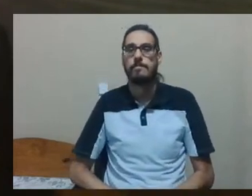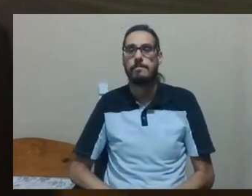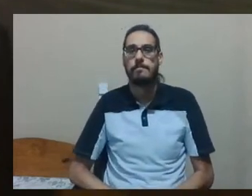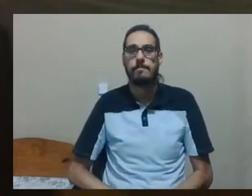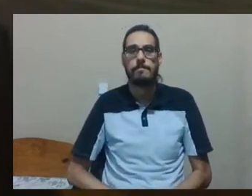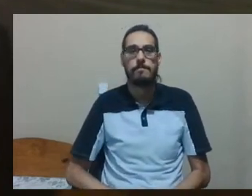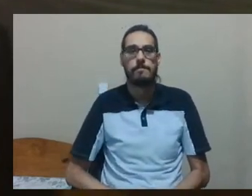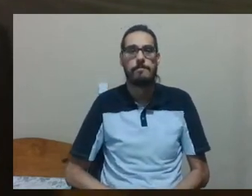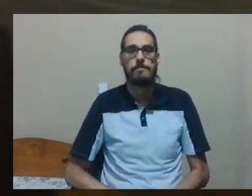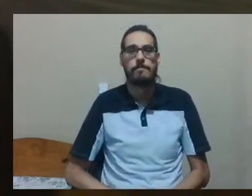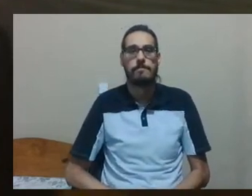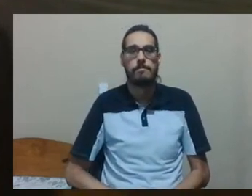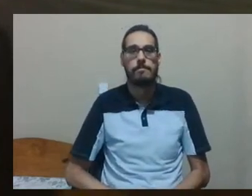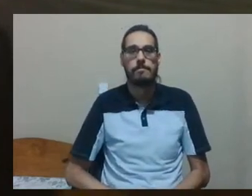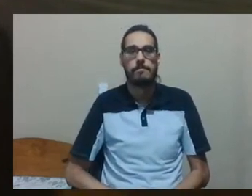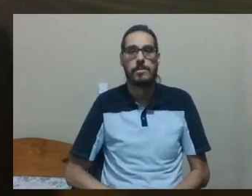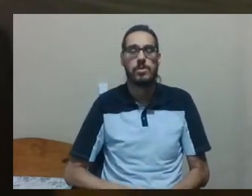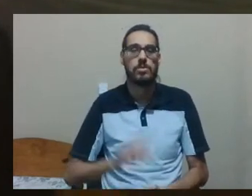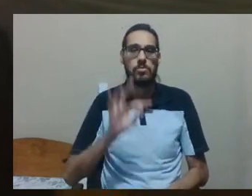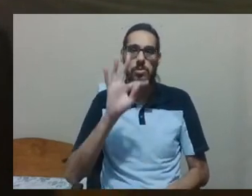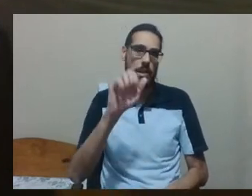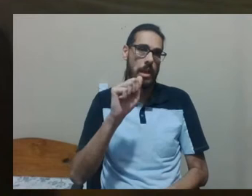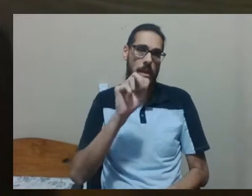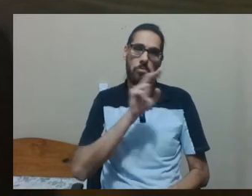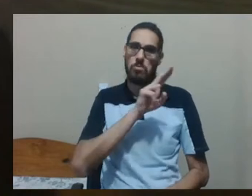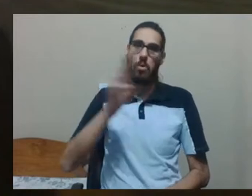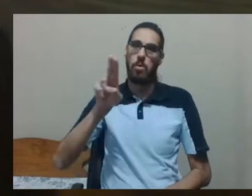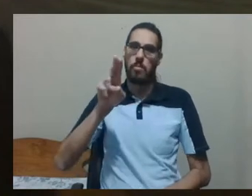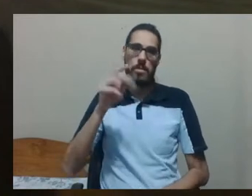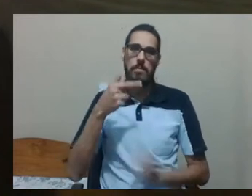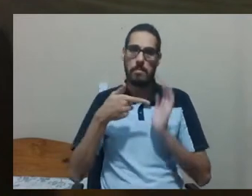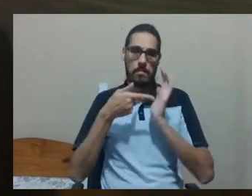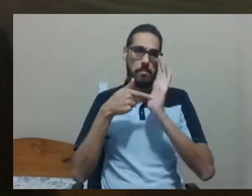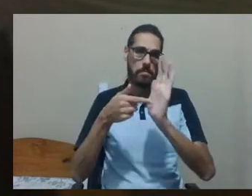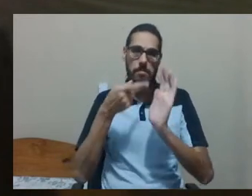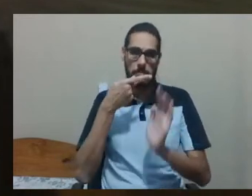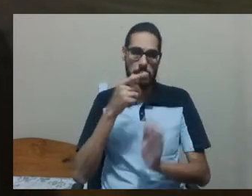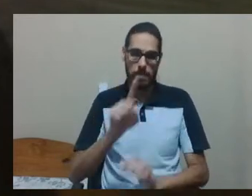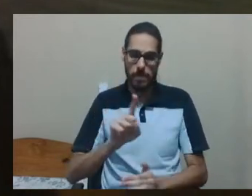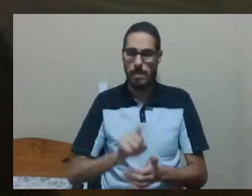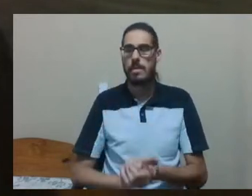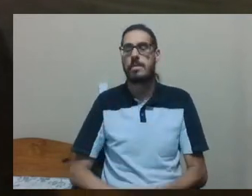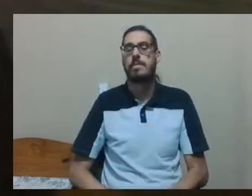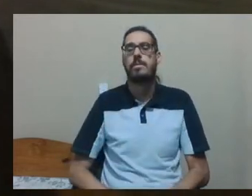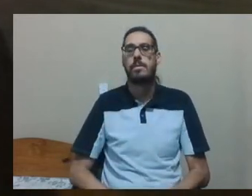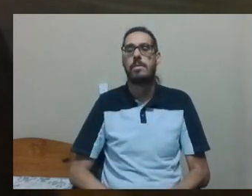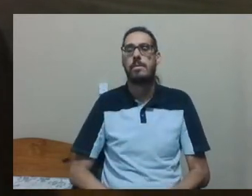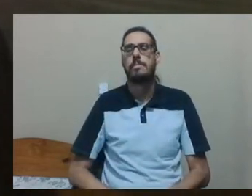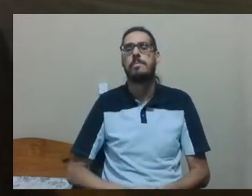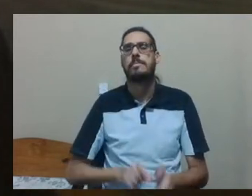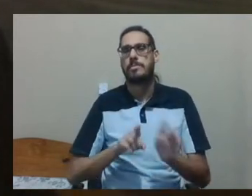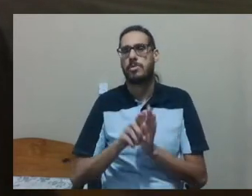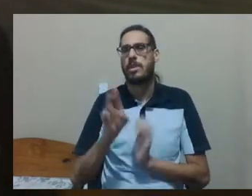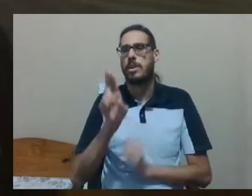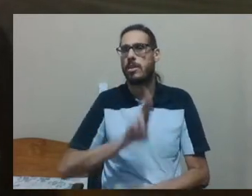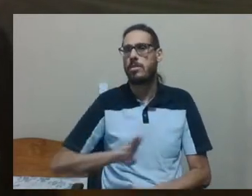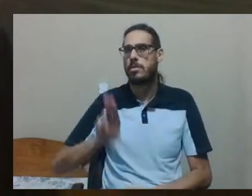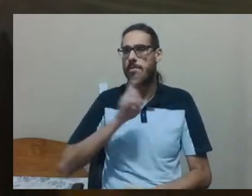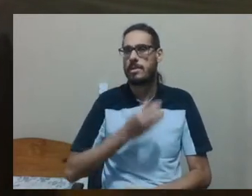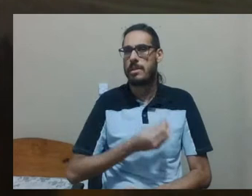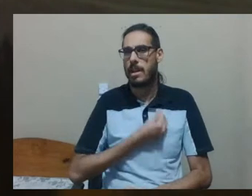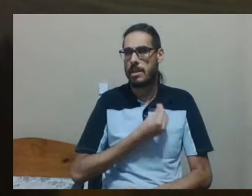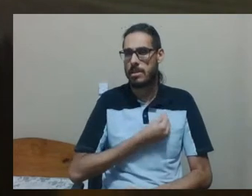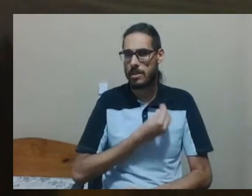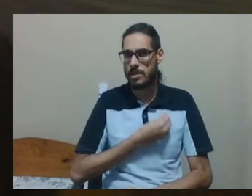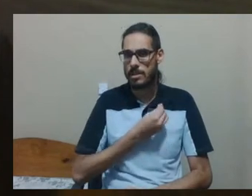Um TA que não, prefiro não ser identificado. E a pergunta é, existe na universidade uma prática velada de assédio